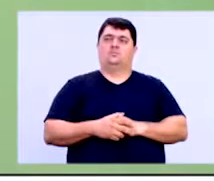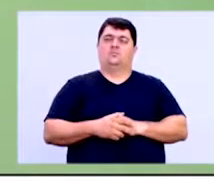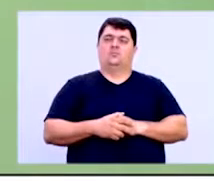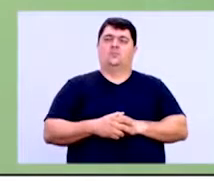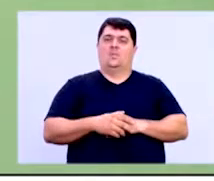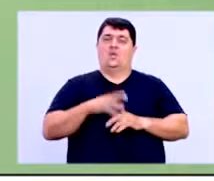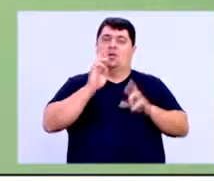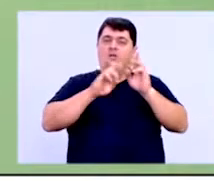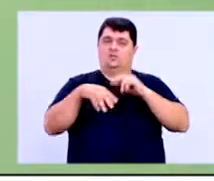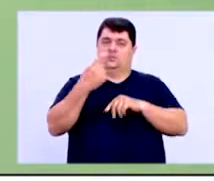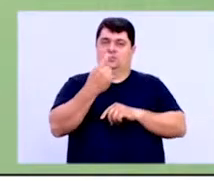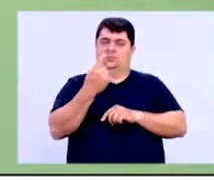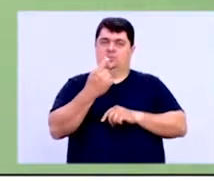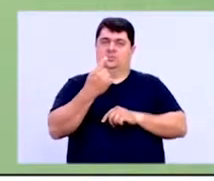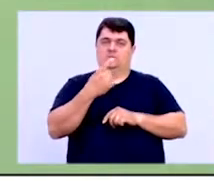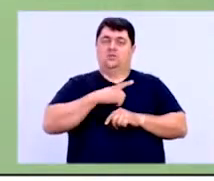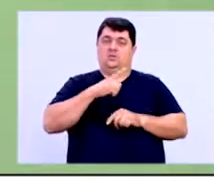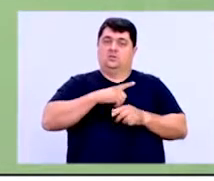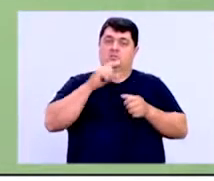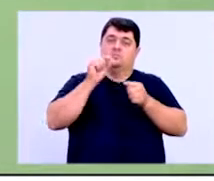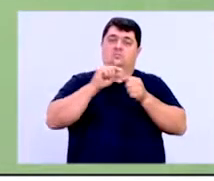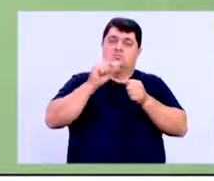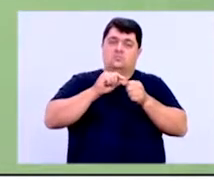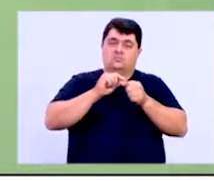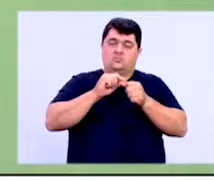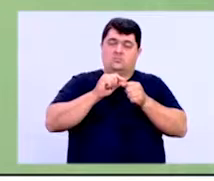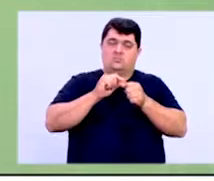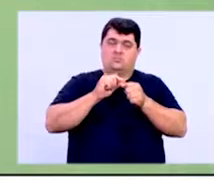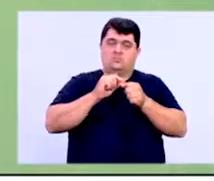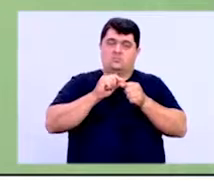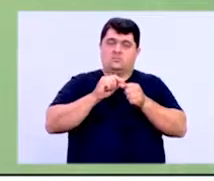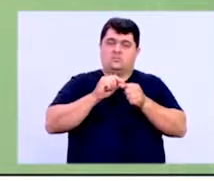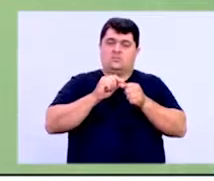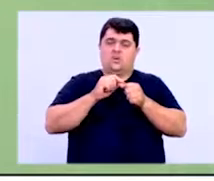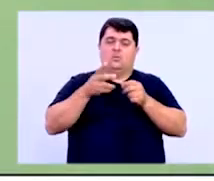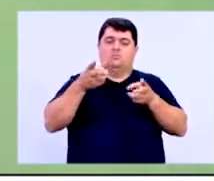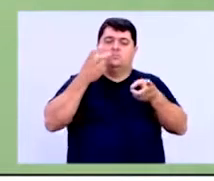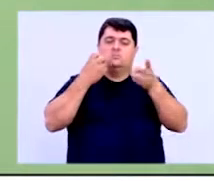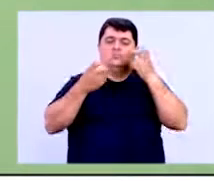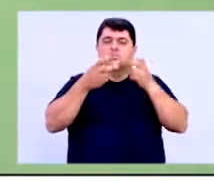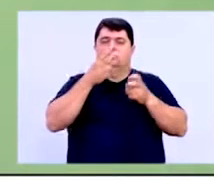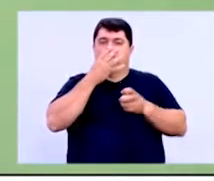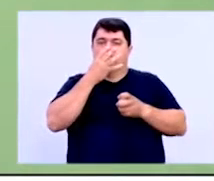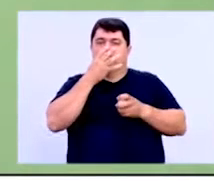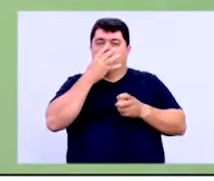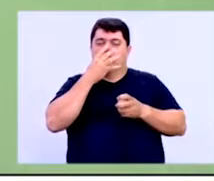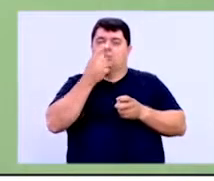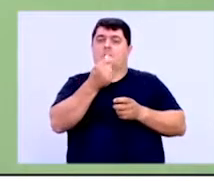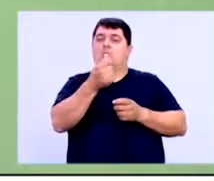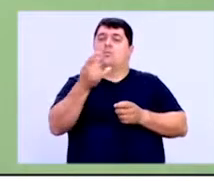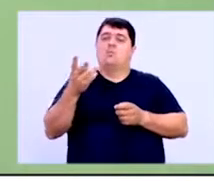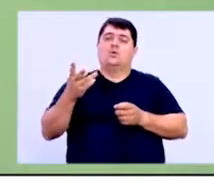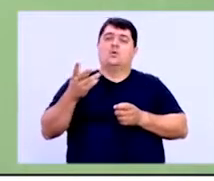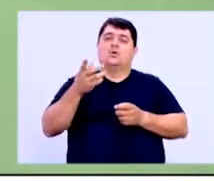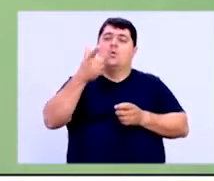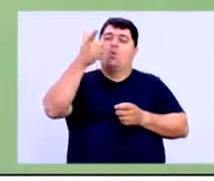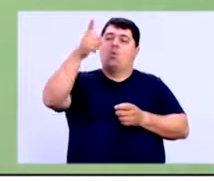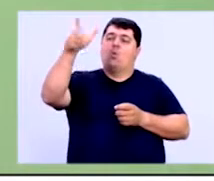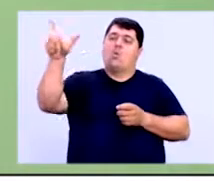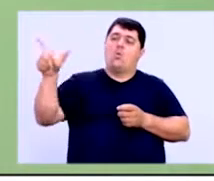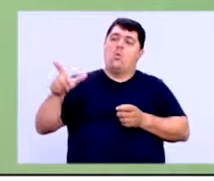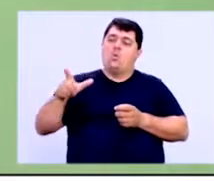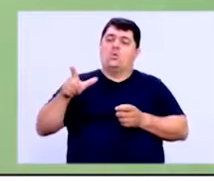Resposta da questão 1. Consiste basicamente em observar os preços praticados por